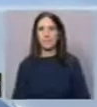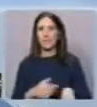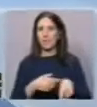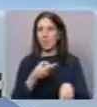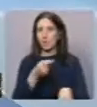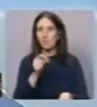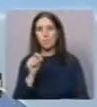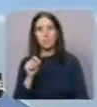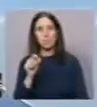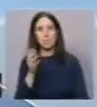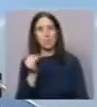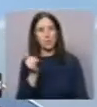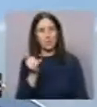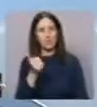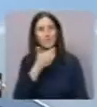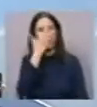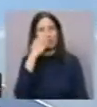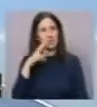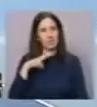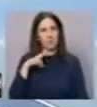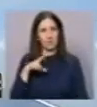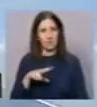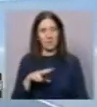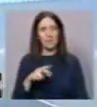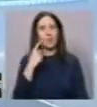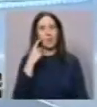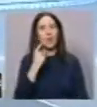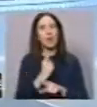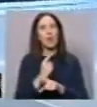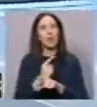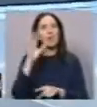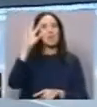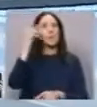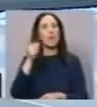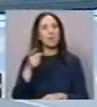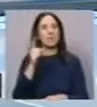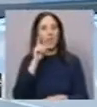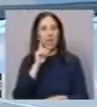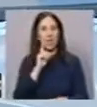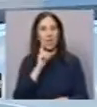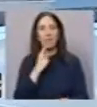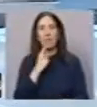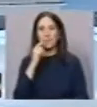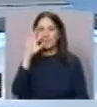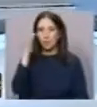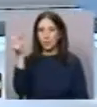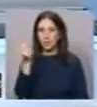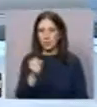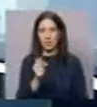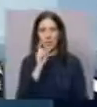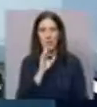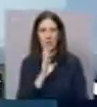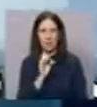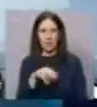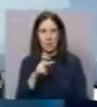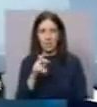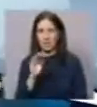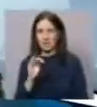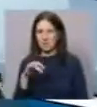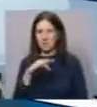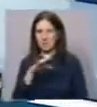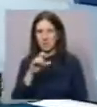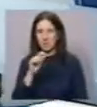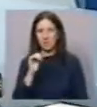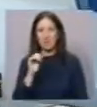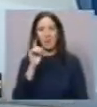para as 12 minutos. Bom dia, Portugal. Vamos ver o tempo que faz com a meteorologista Joana Sanches. Olá, Joana.